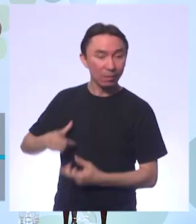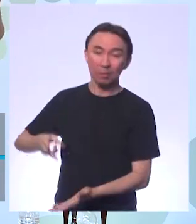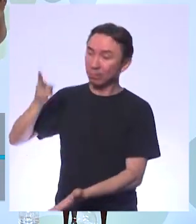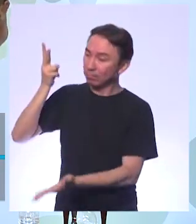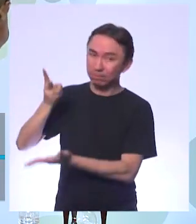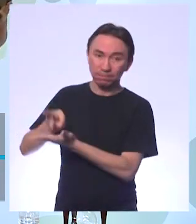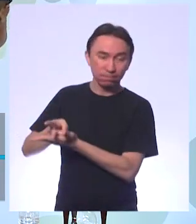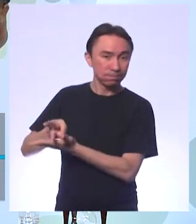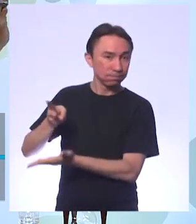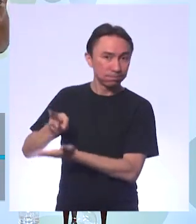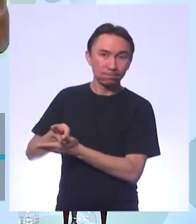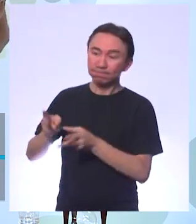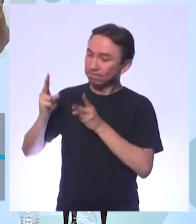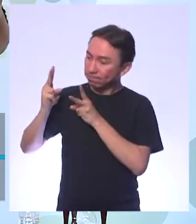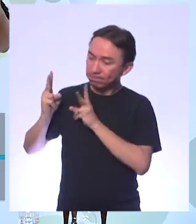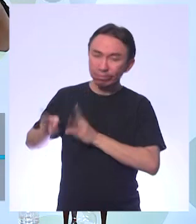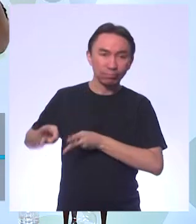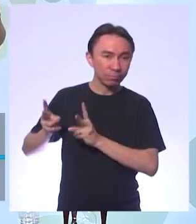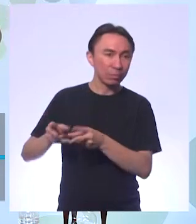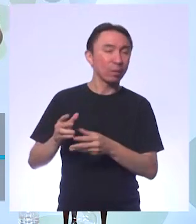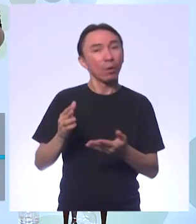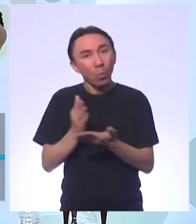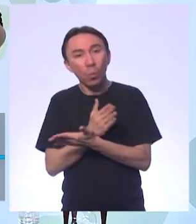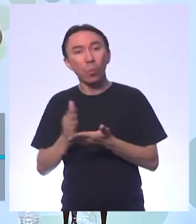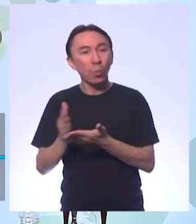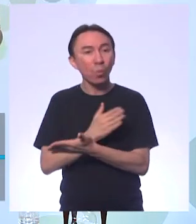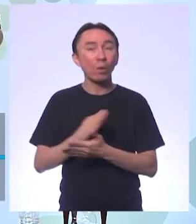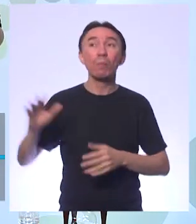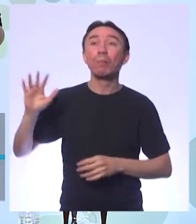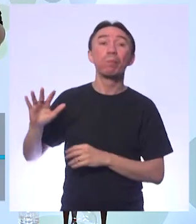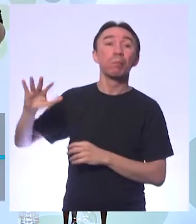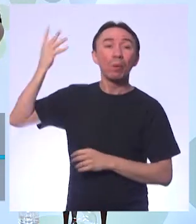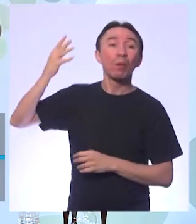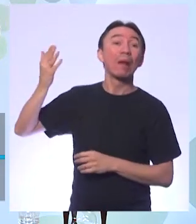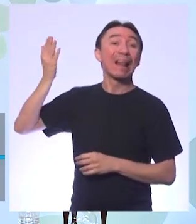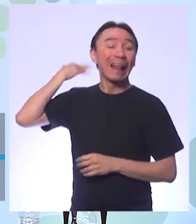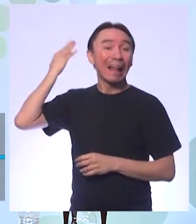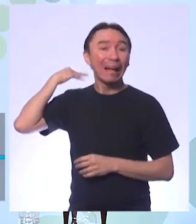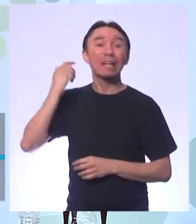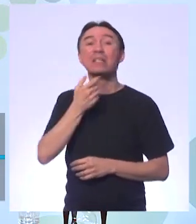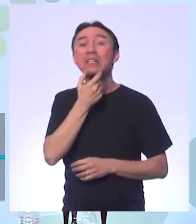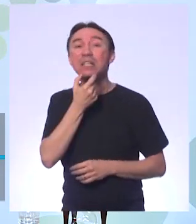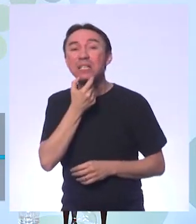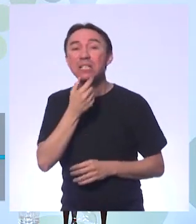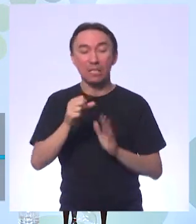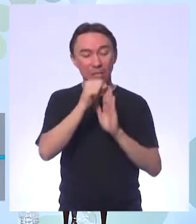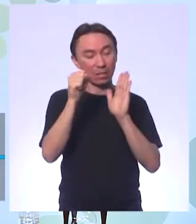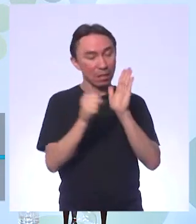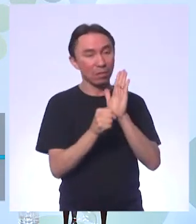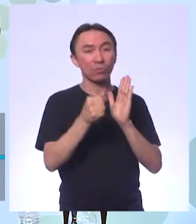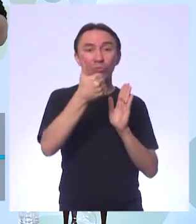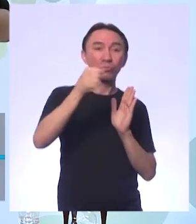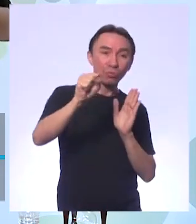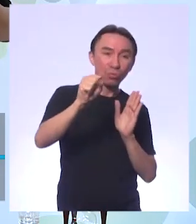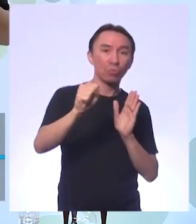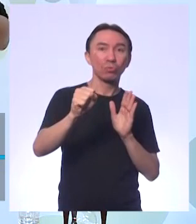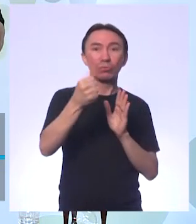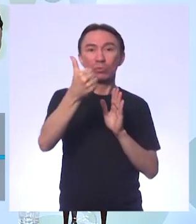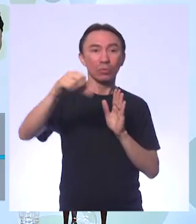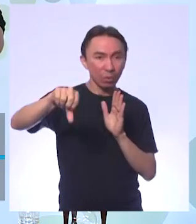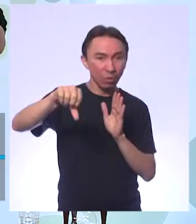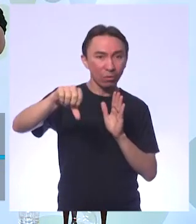coisas aconteceram lá na Inglaterra no século XVIII e XIX, mas até hoje, no século XXI,